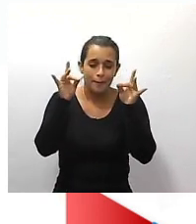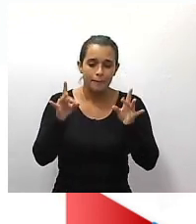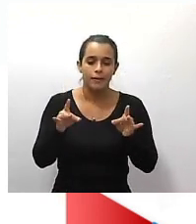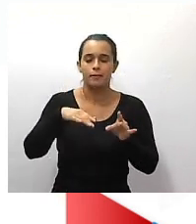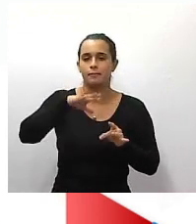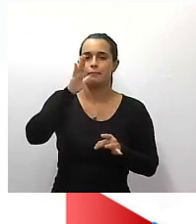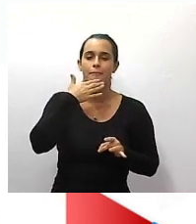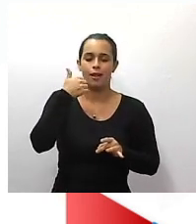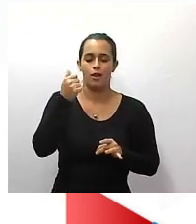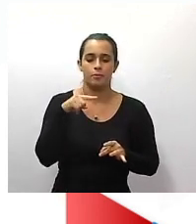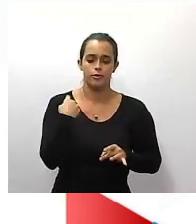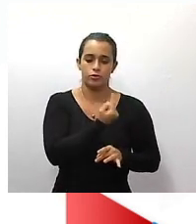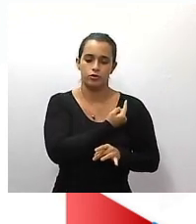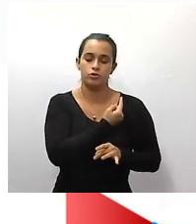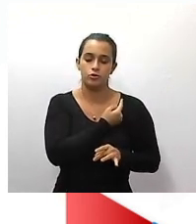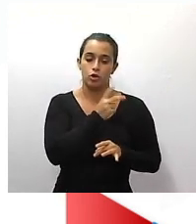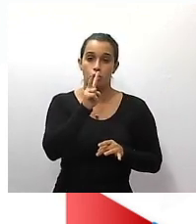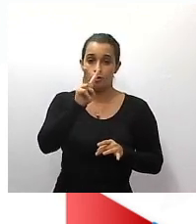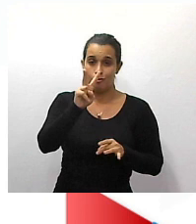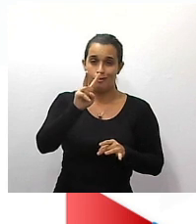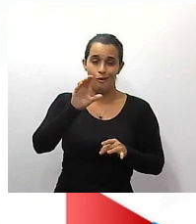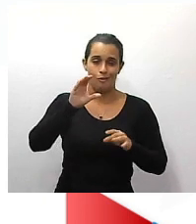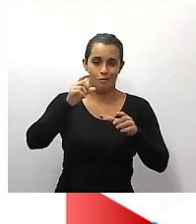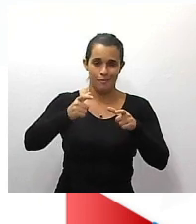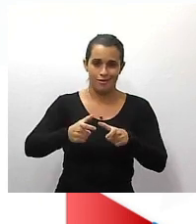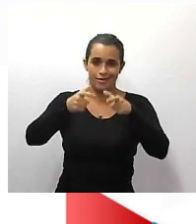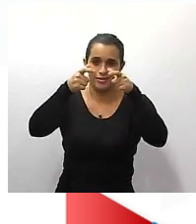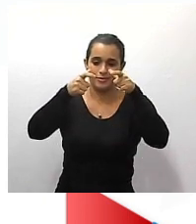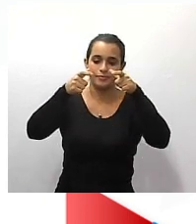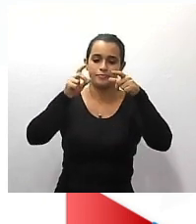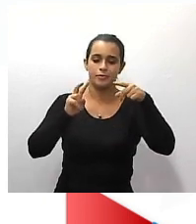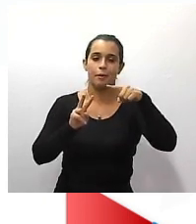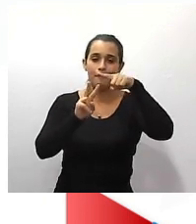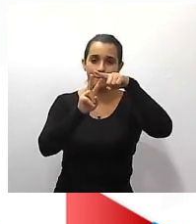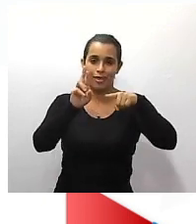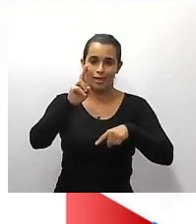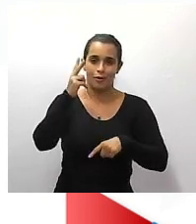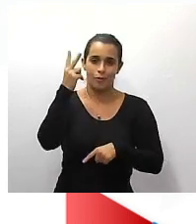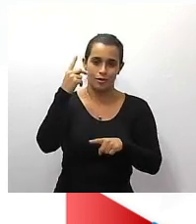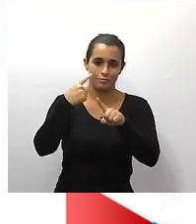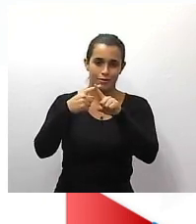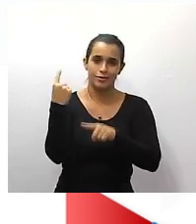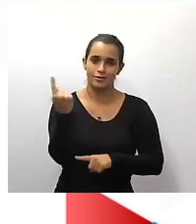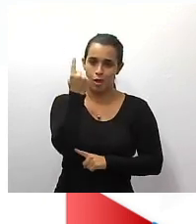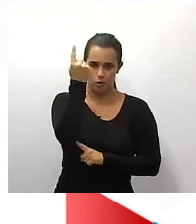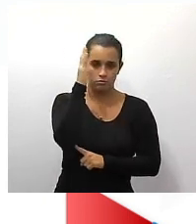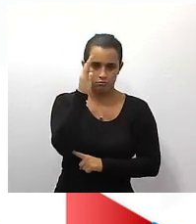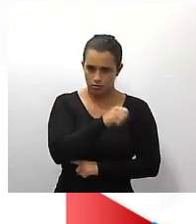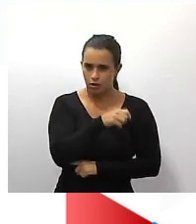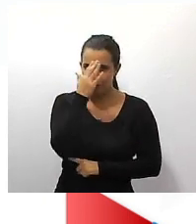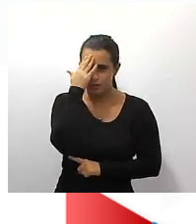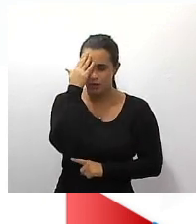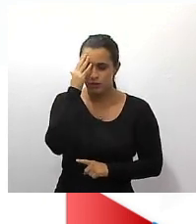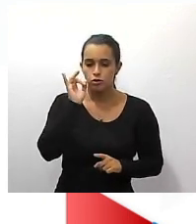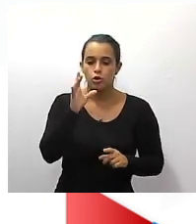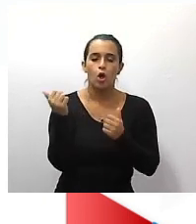vocês entenderem os próximos. Eu tenho um prisma aí de base hexagonal. Funciona do mesmo jeito,